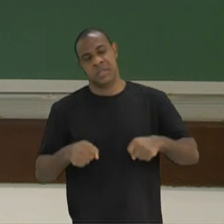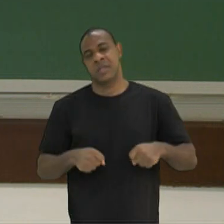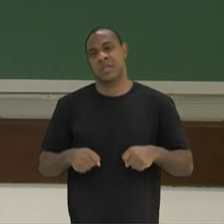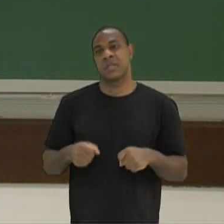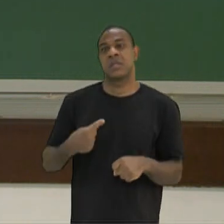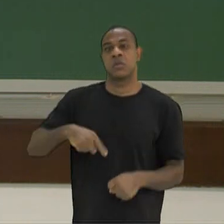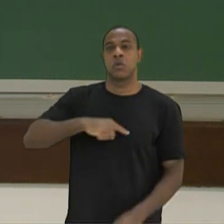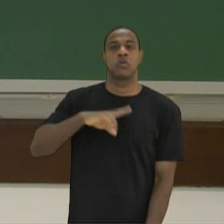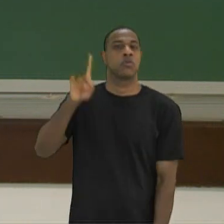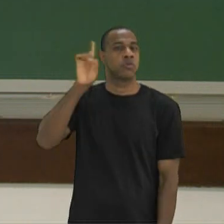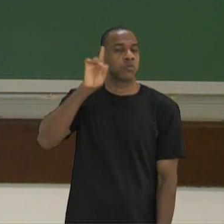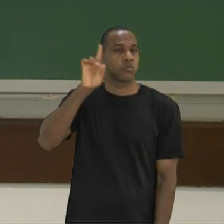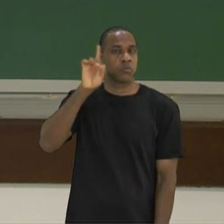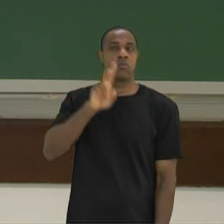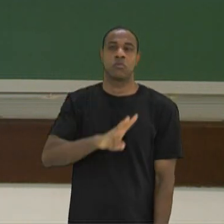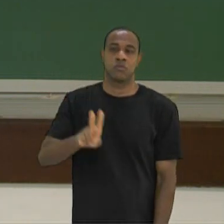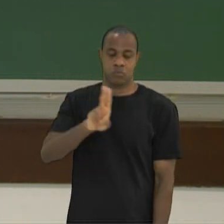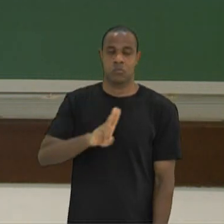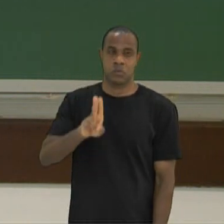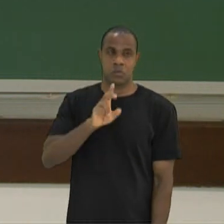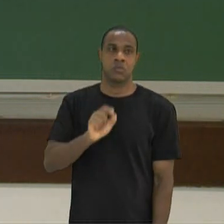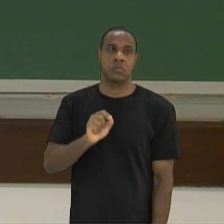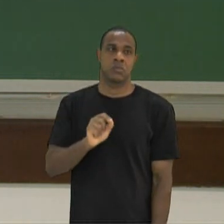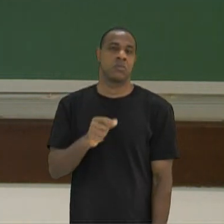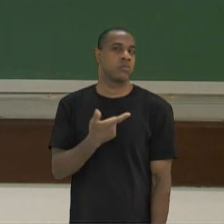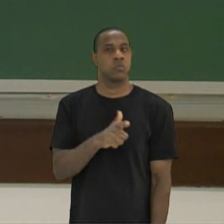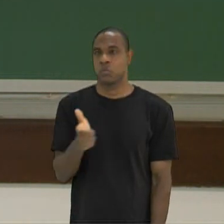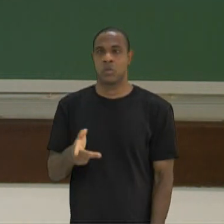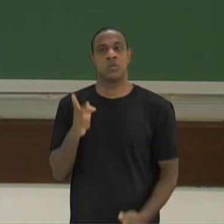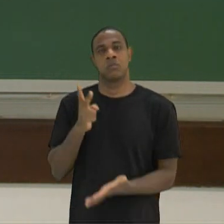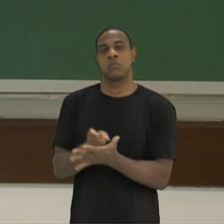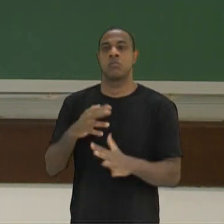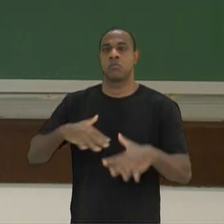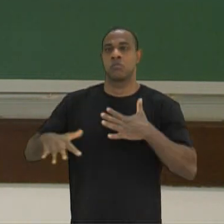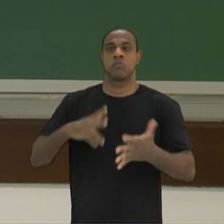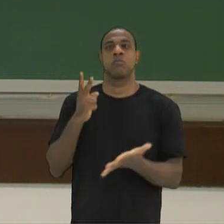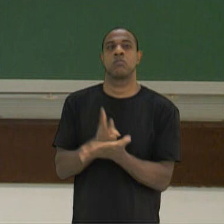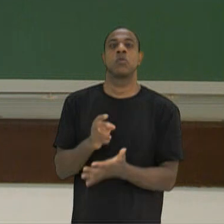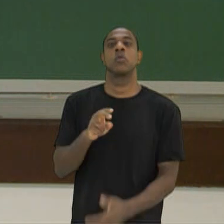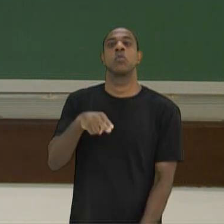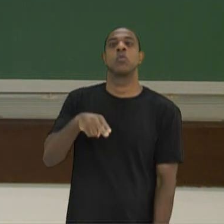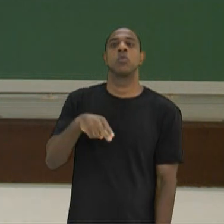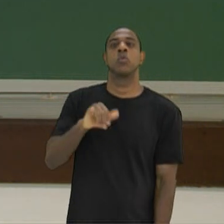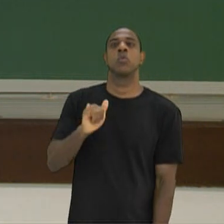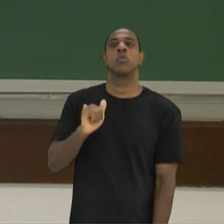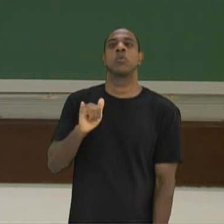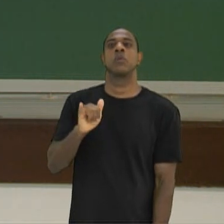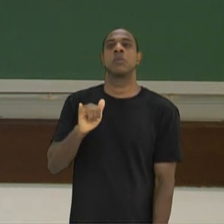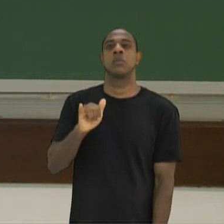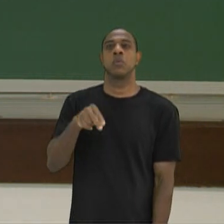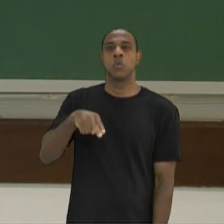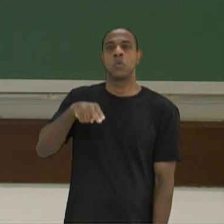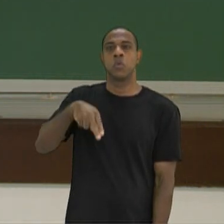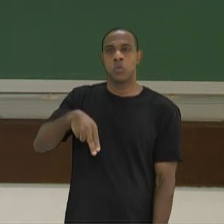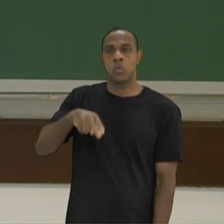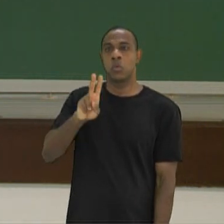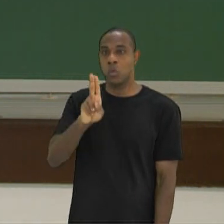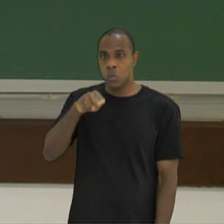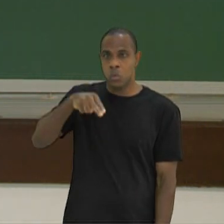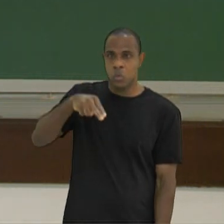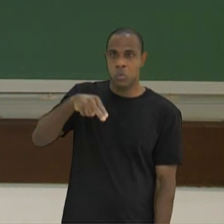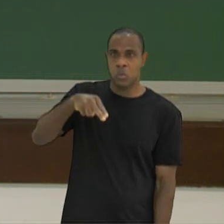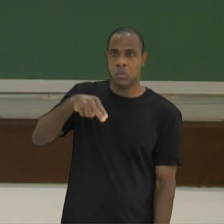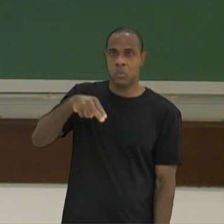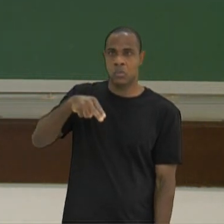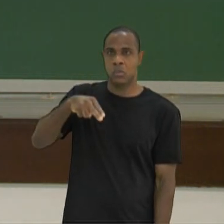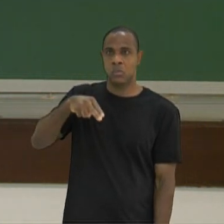nós usamos anteriormente como exemplos, não são movimentos uniformes, porque eles não mantêm a mesma velocidade